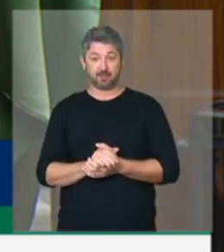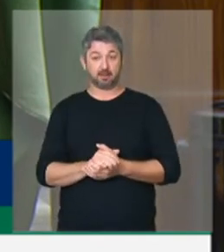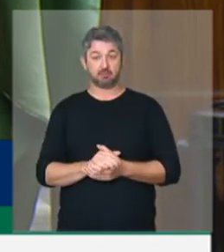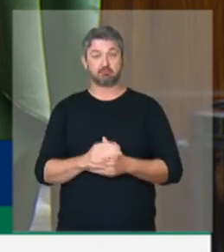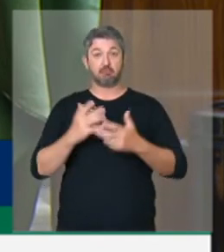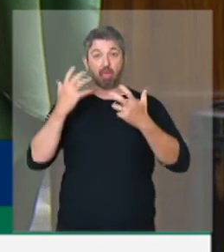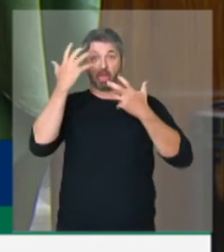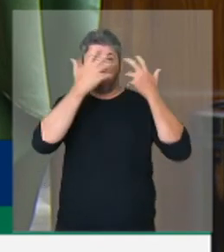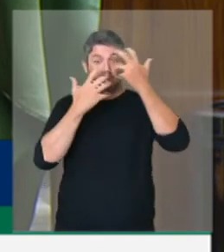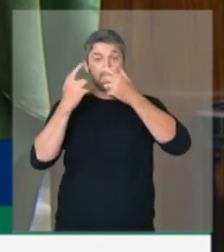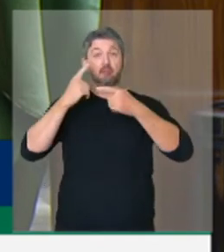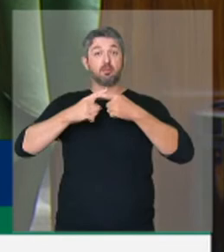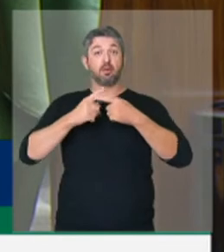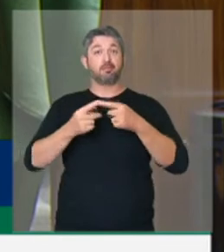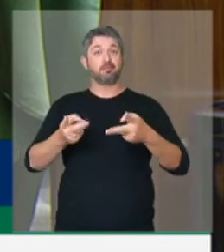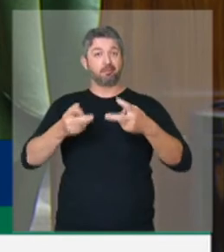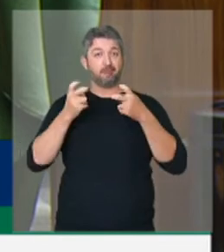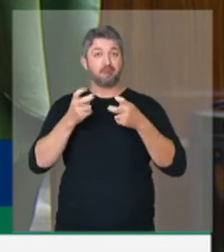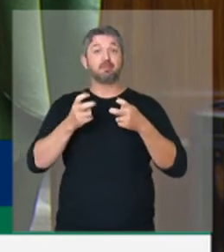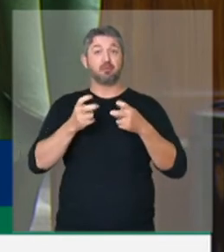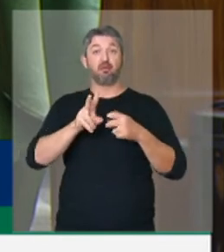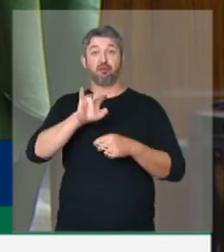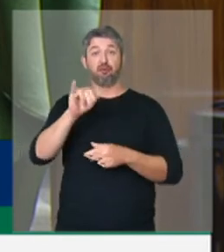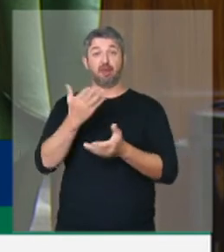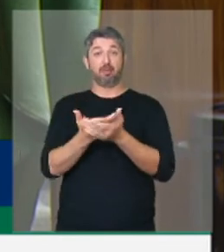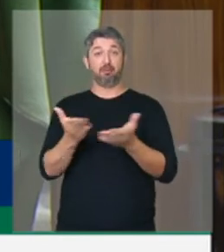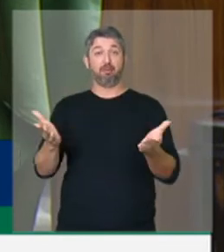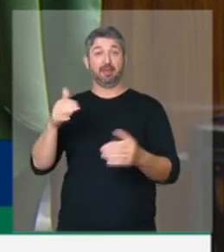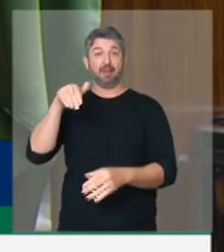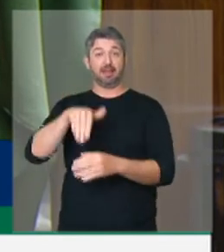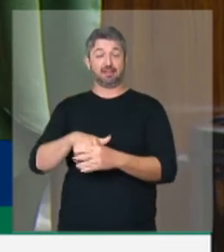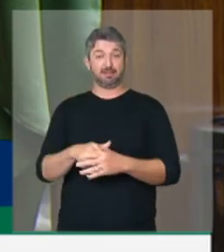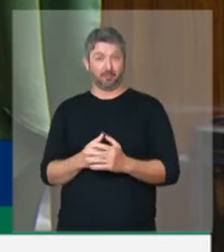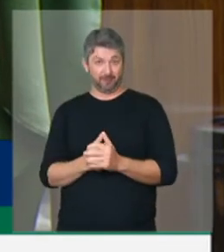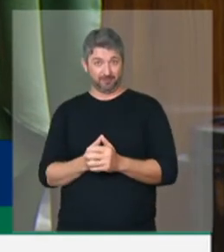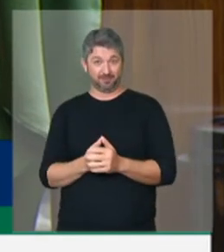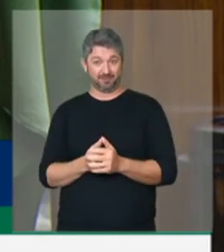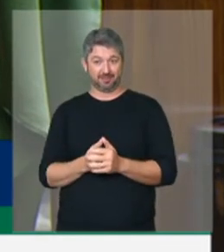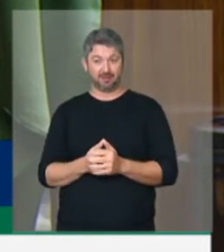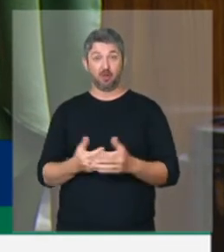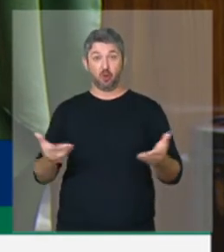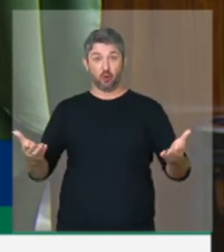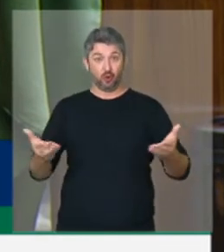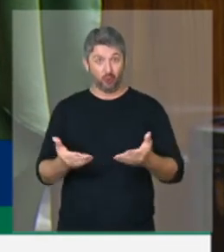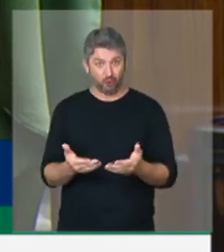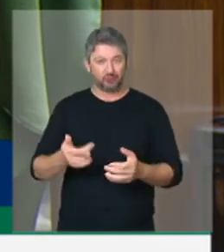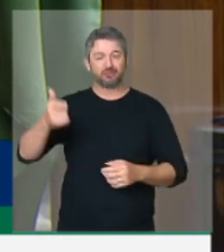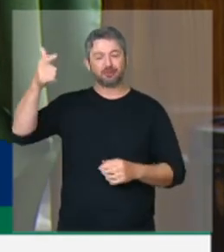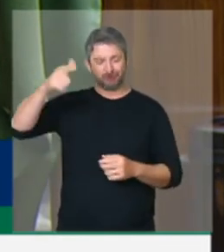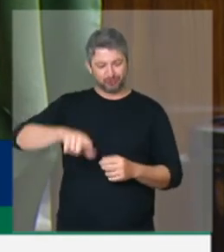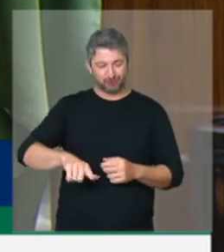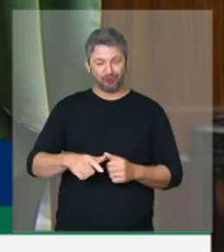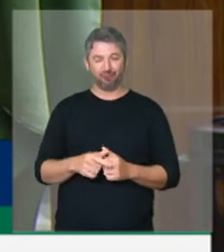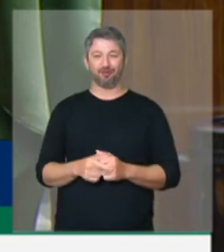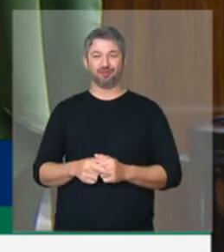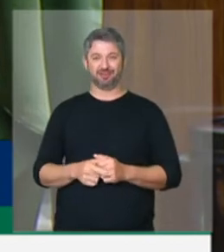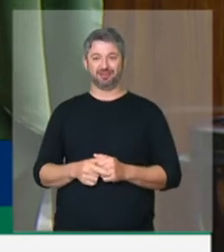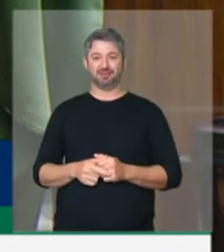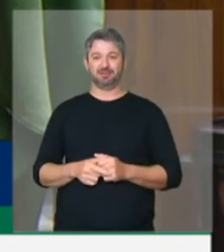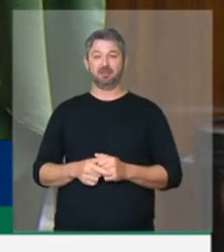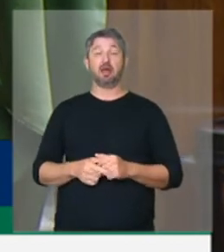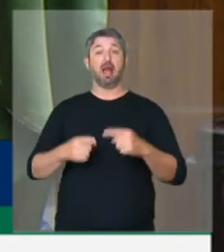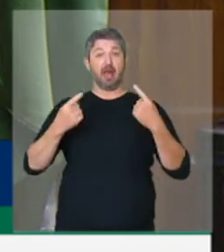Desespero ao perceber que caminha para uma derrota eleitoral. E hoje, mais uma vez,